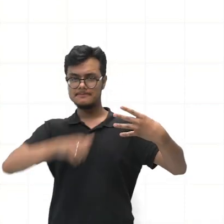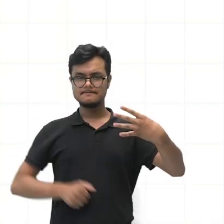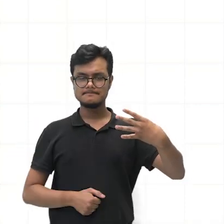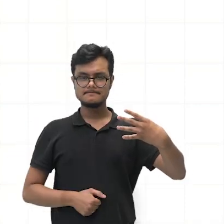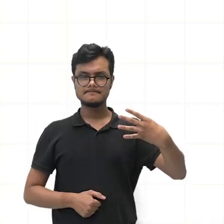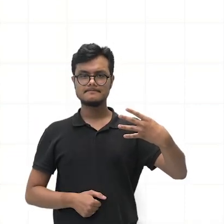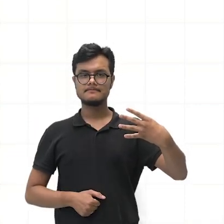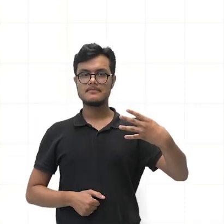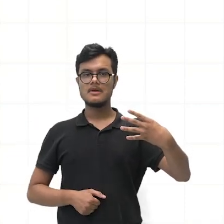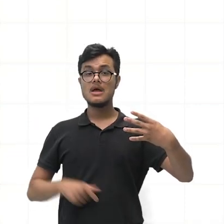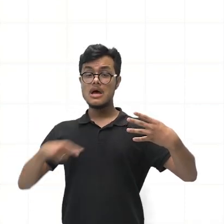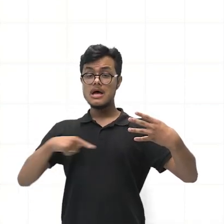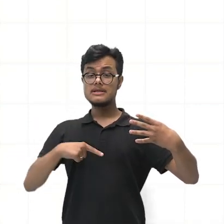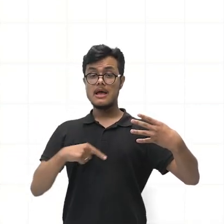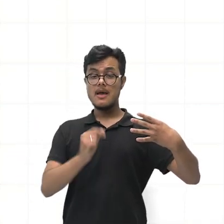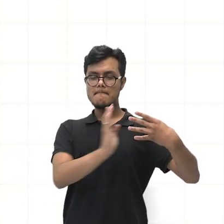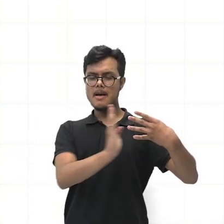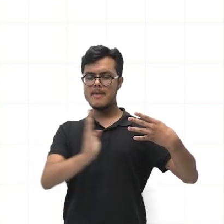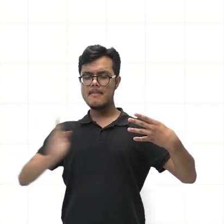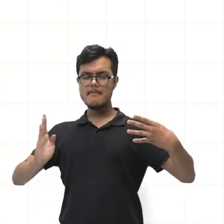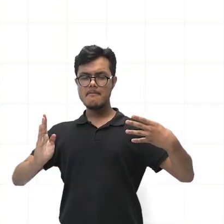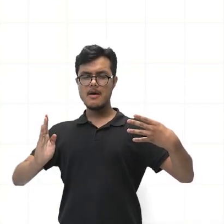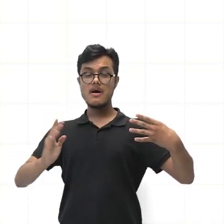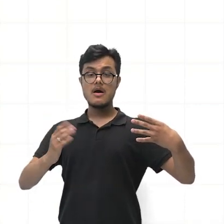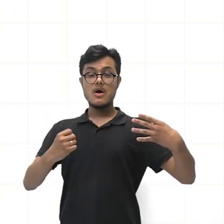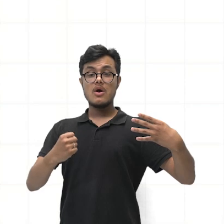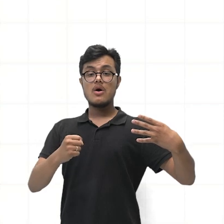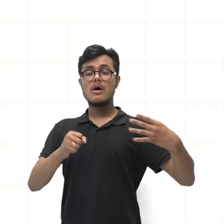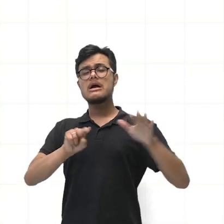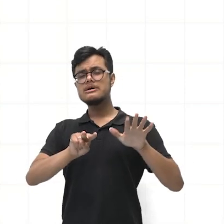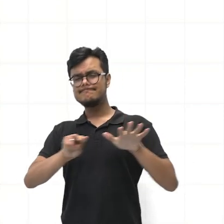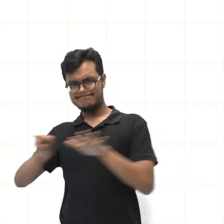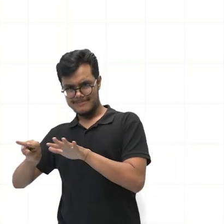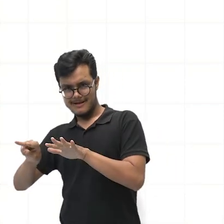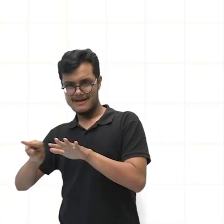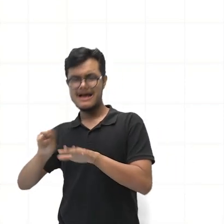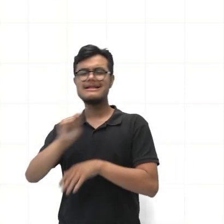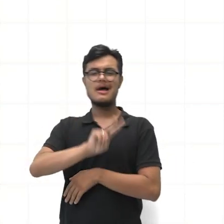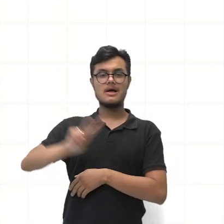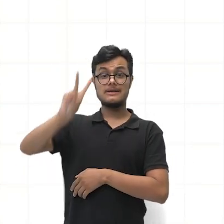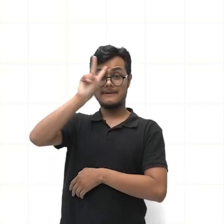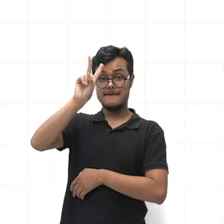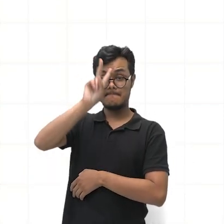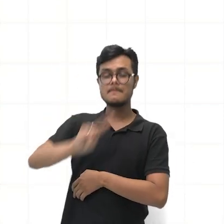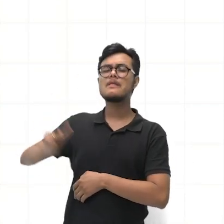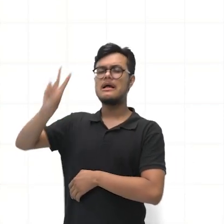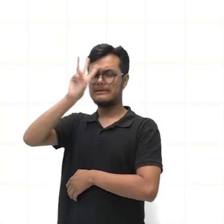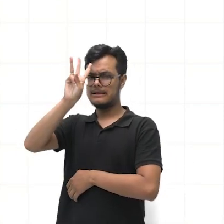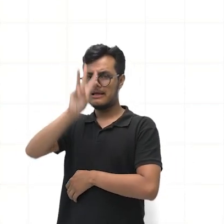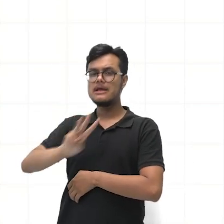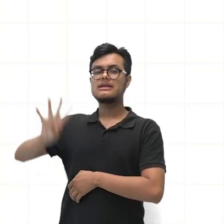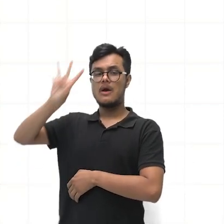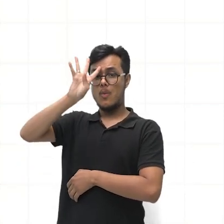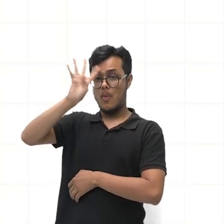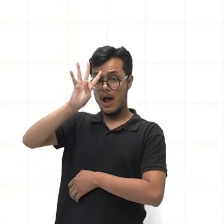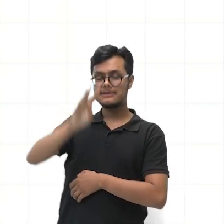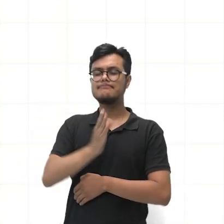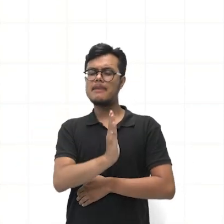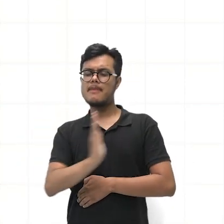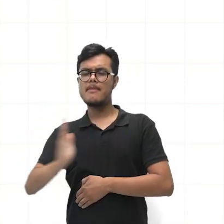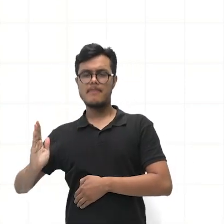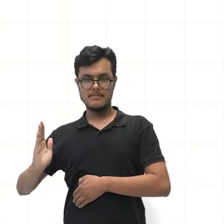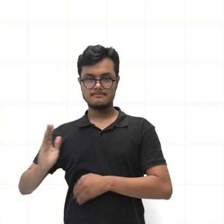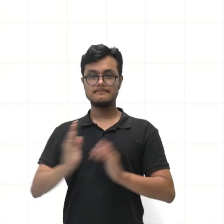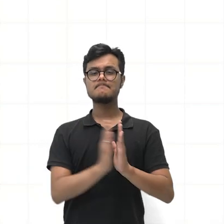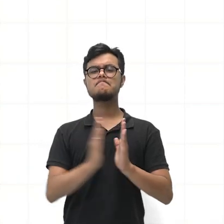temos aqui o período em que foi realizado esse experimento, esse estudo. Correto?